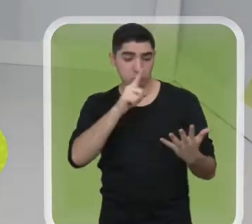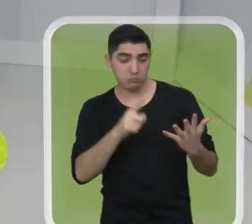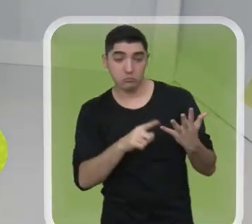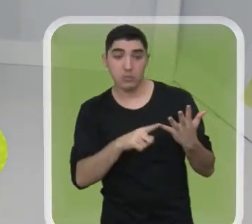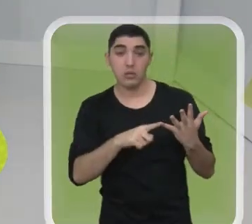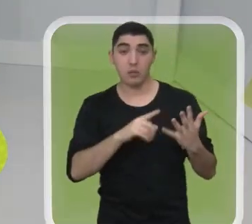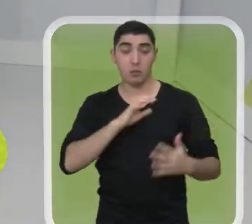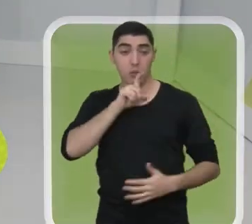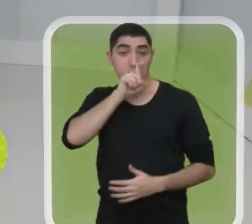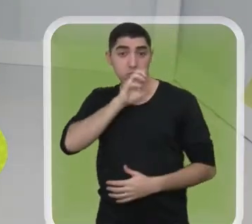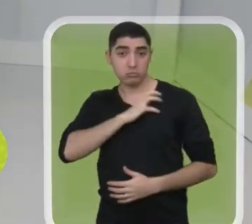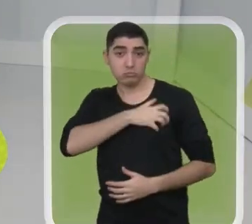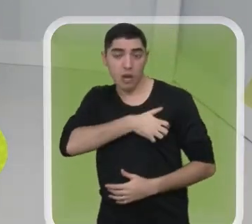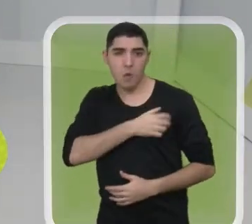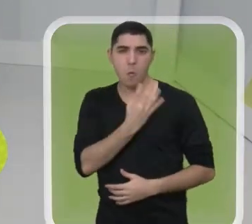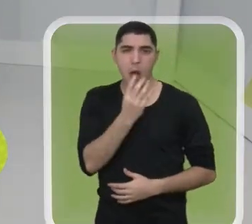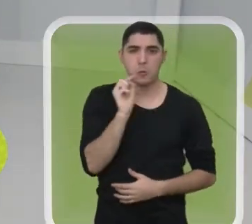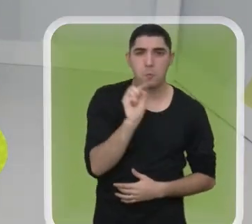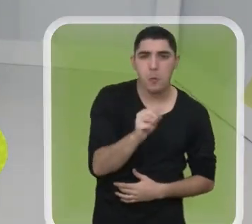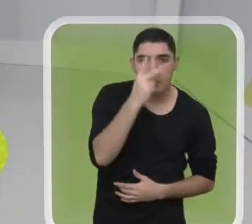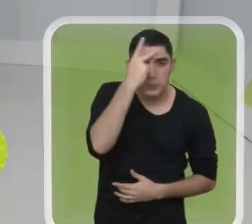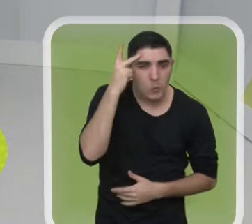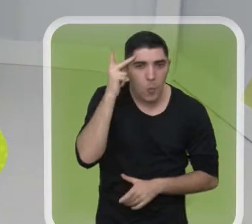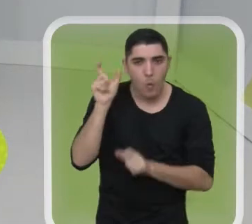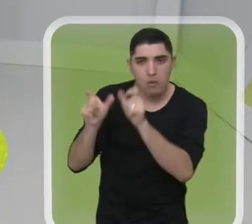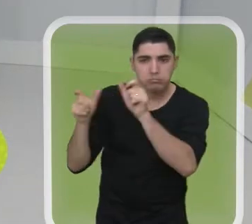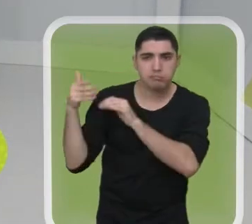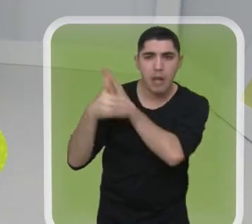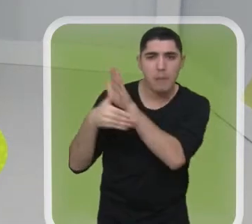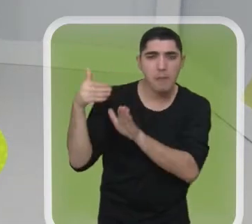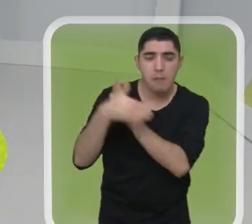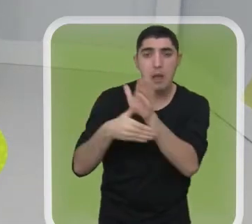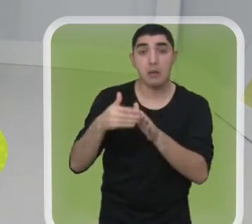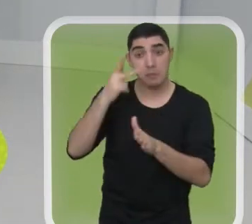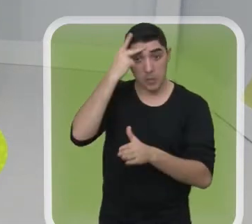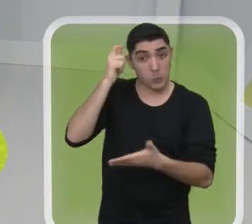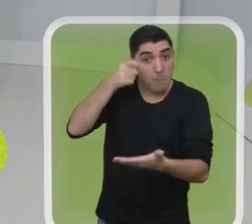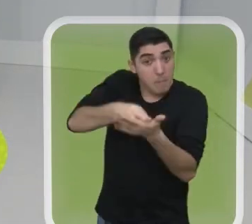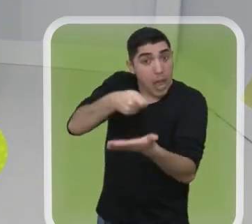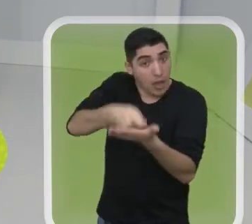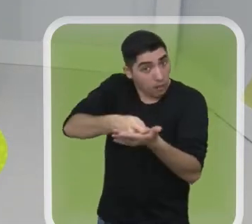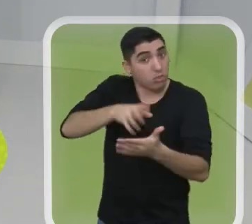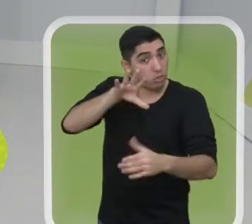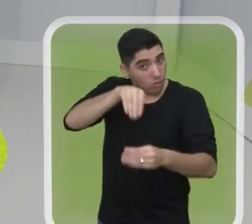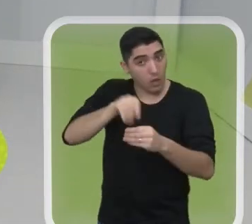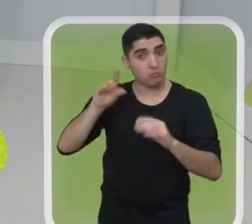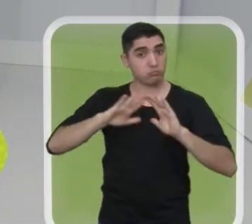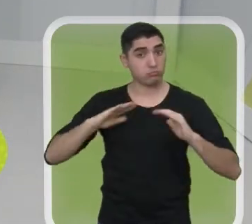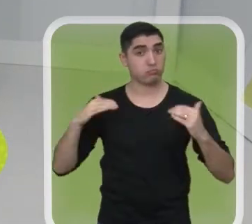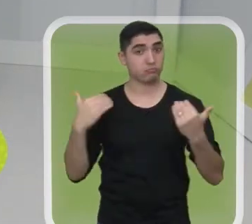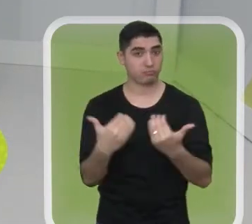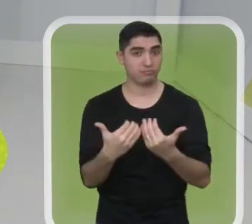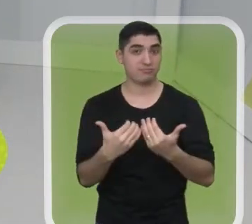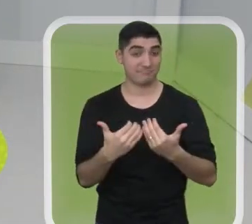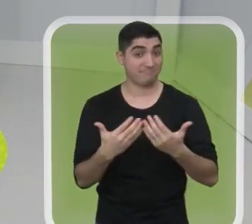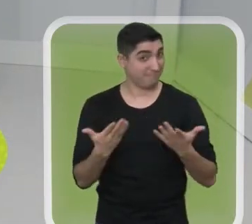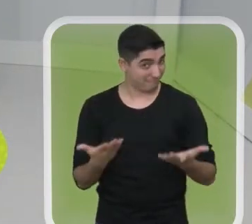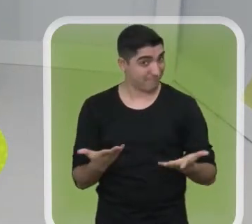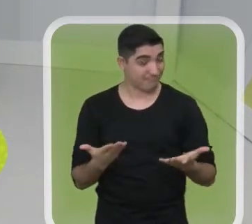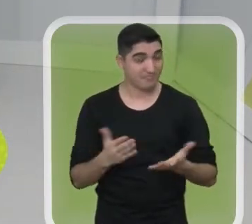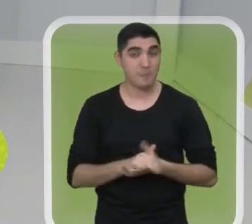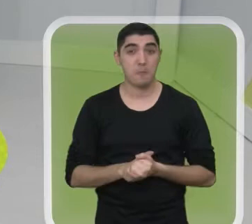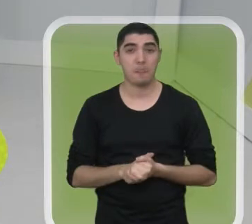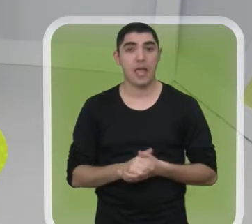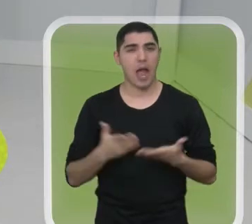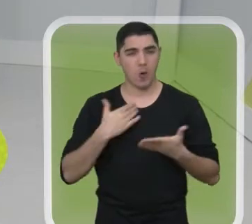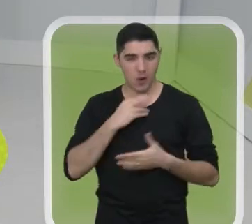com 4 mil, 3 mil pagantes no estádio. Então, assim, vou terminar respondendo a tua